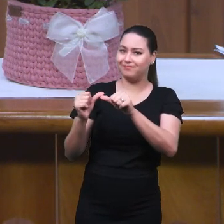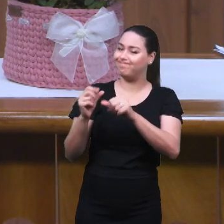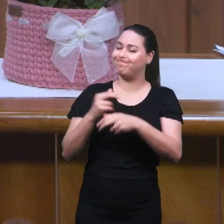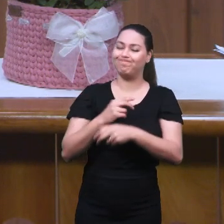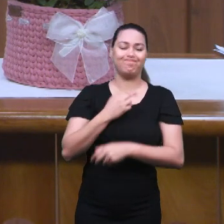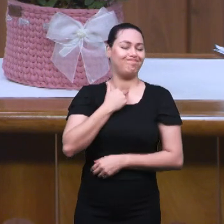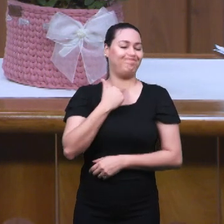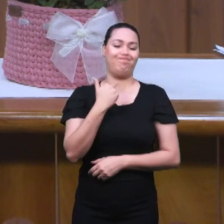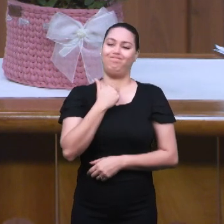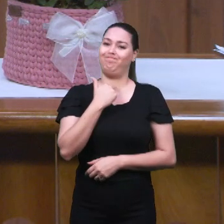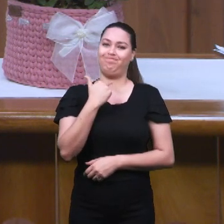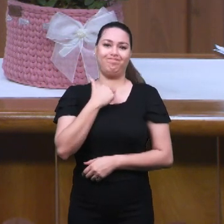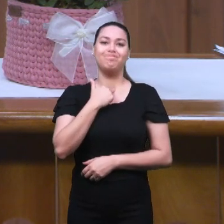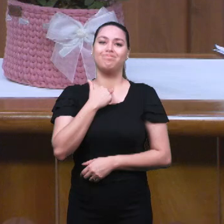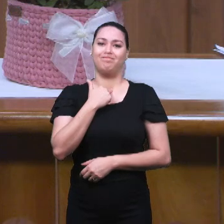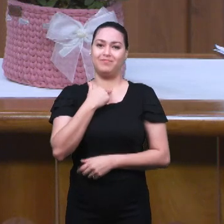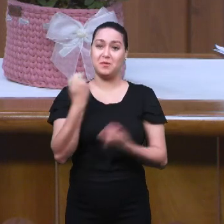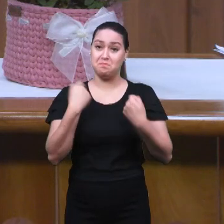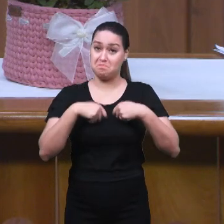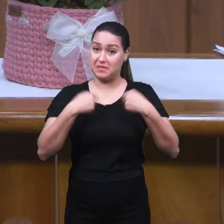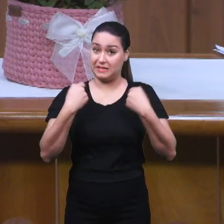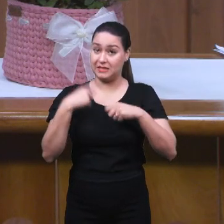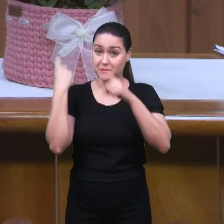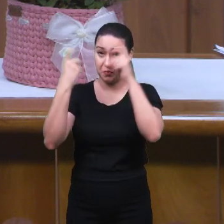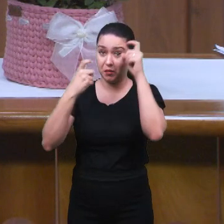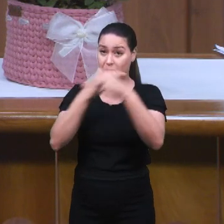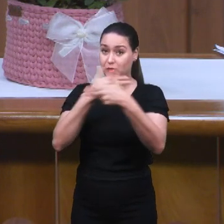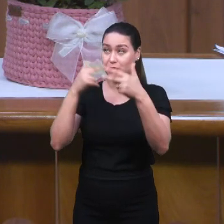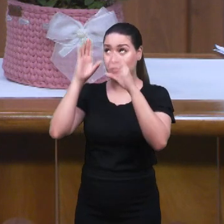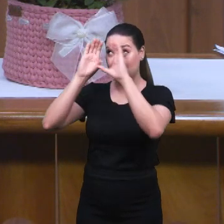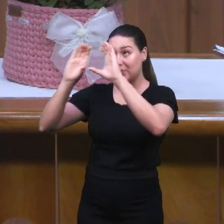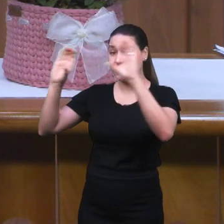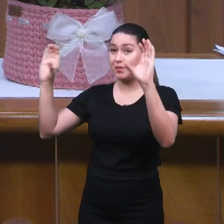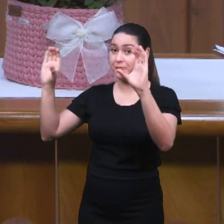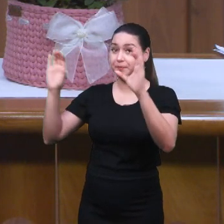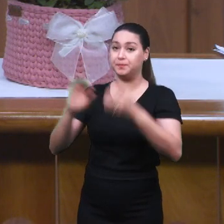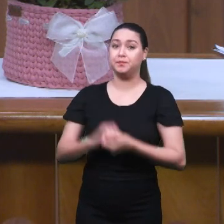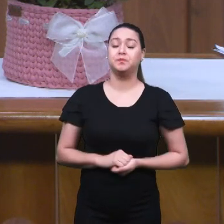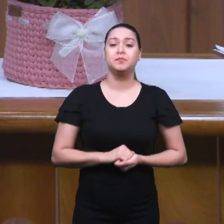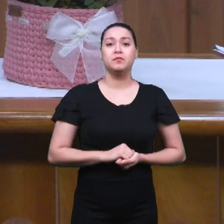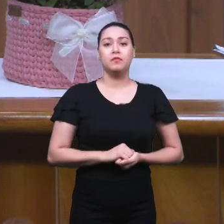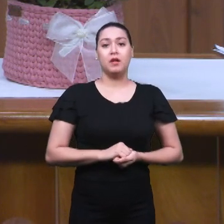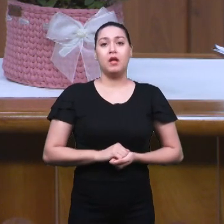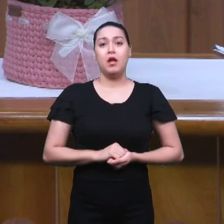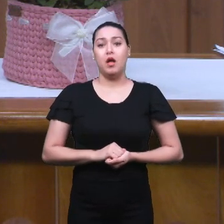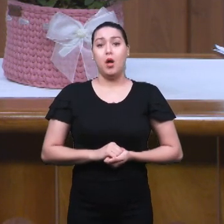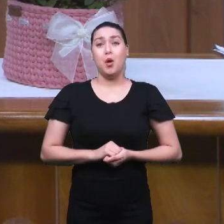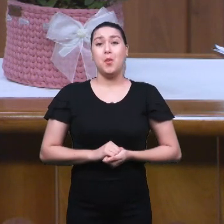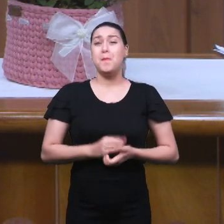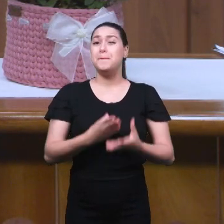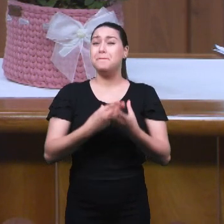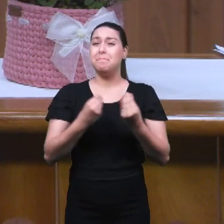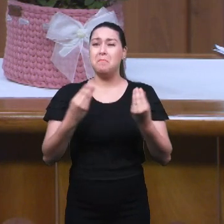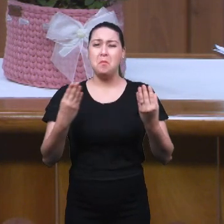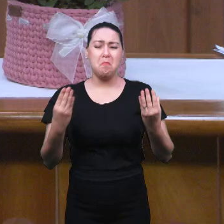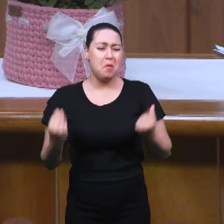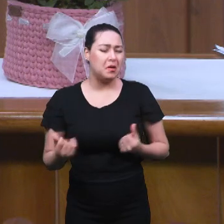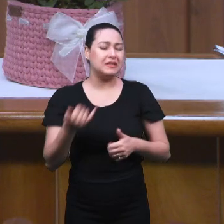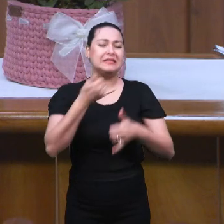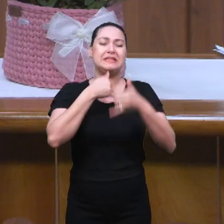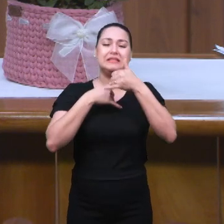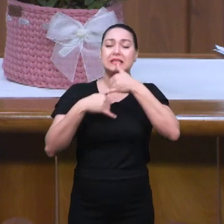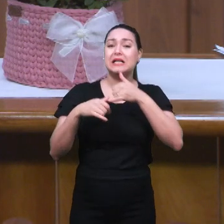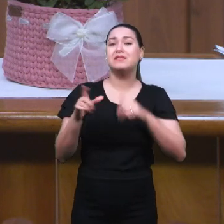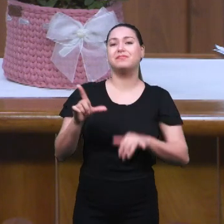dia vai terminar, hoje, aquilo já se disse, muitas decepções. Mas o texto aqui está falando